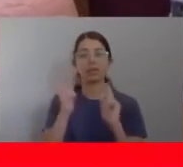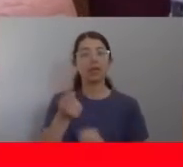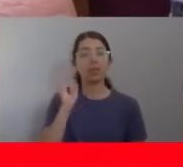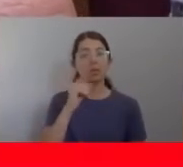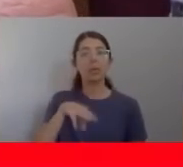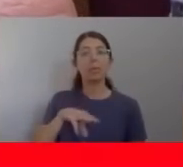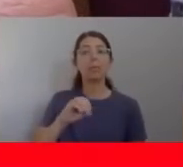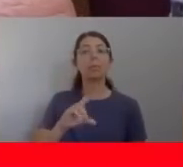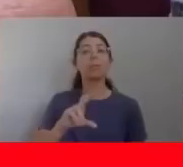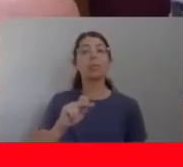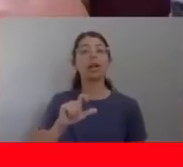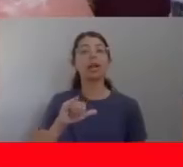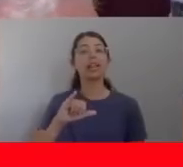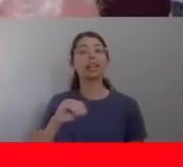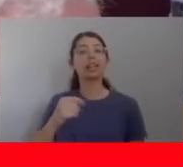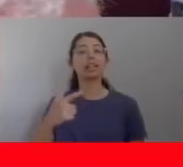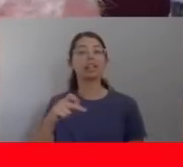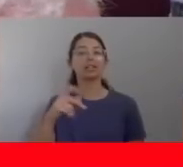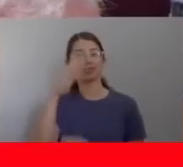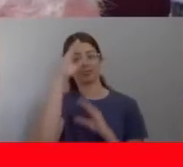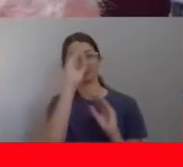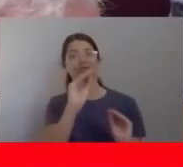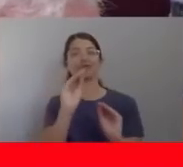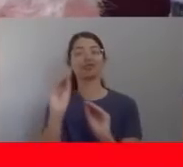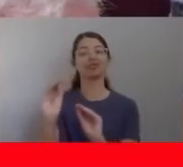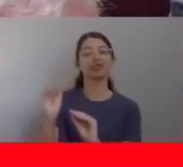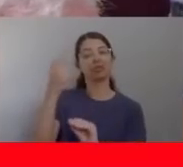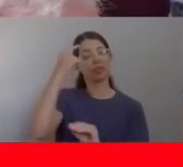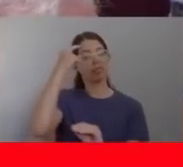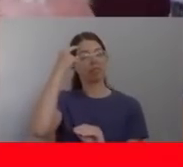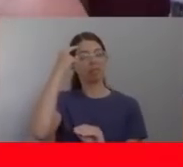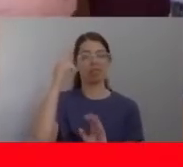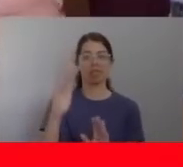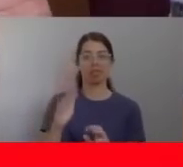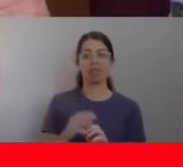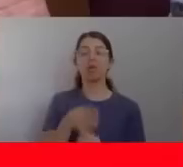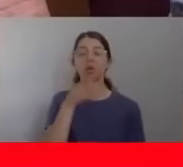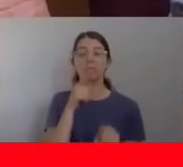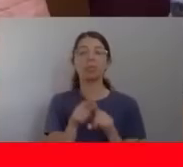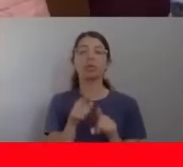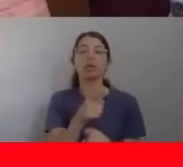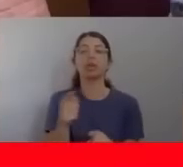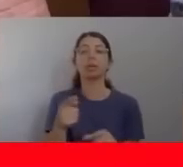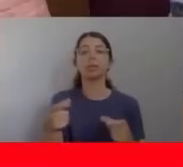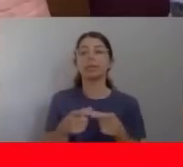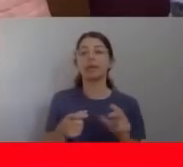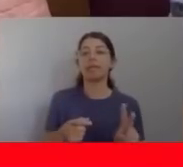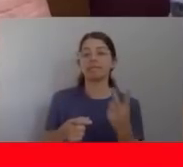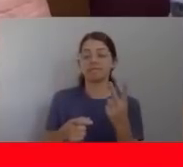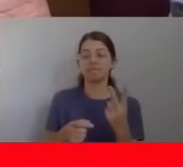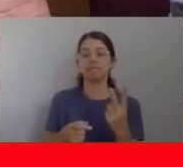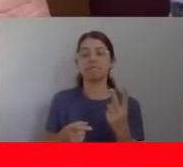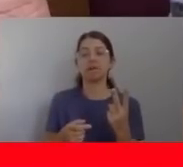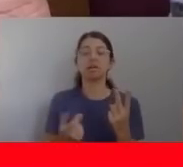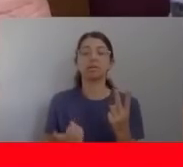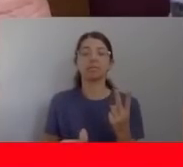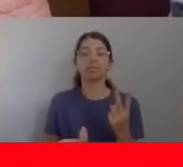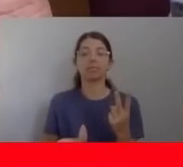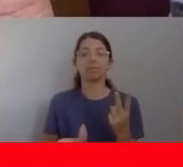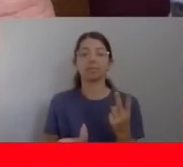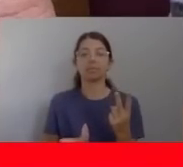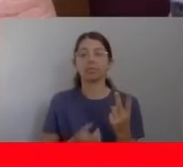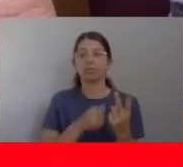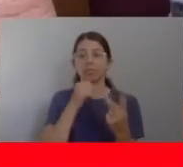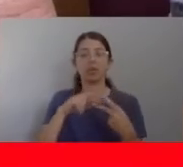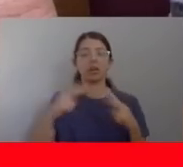reparem bem os deputados que têm enfim duas entradas porque é costume em todas as câmaras